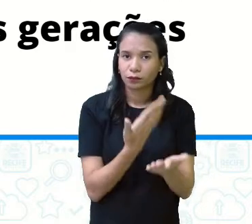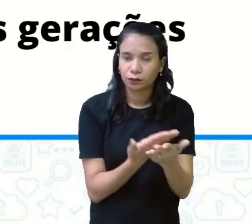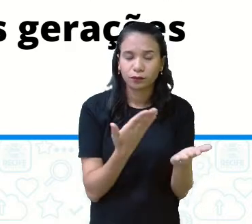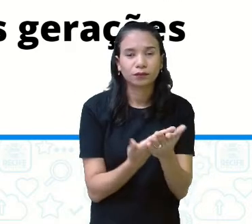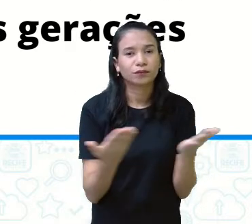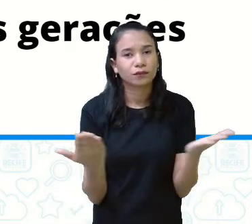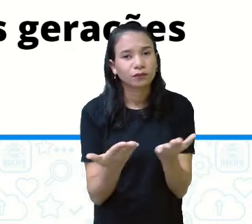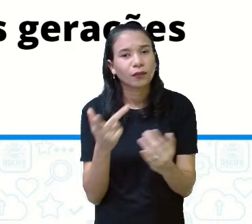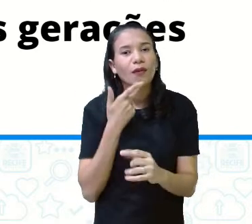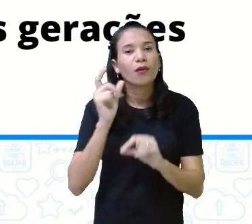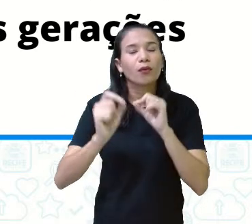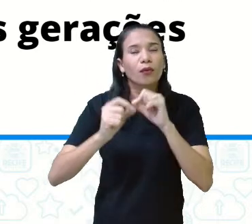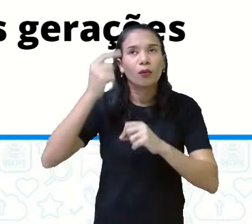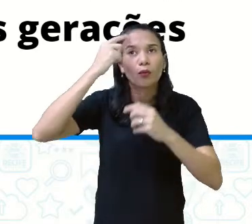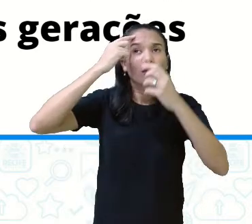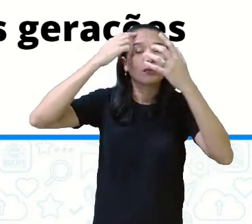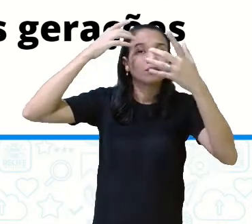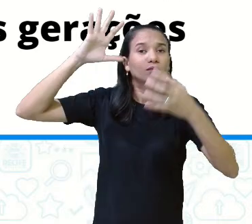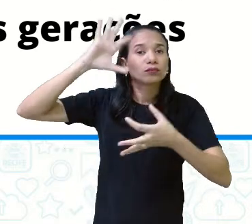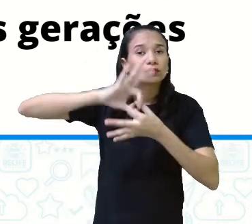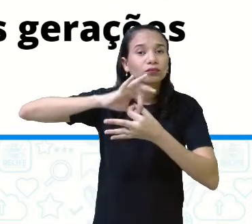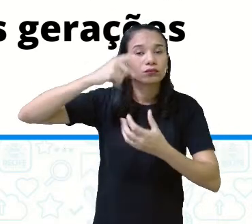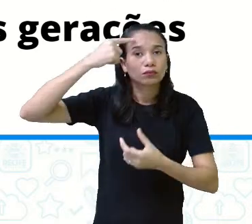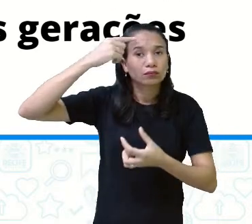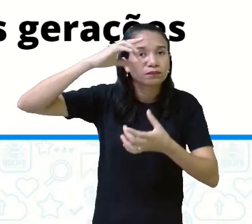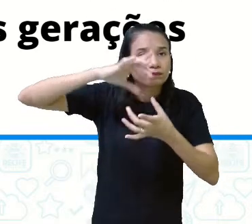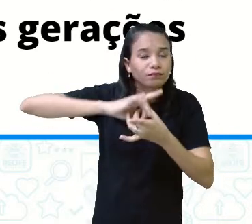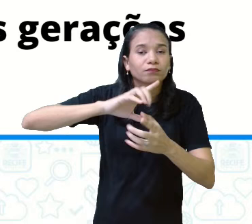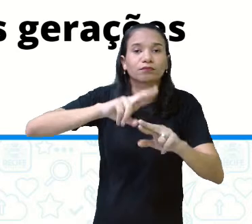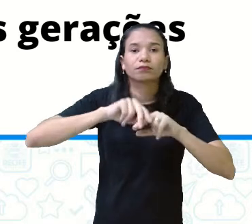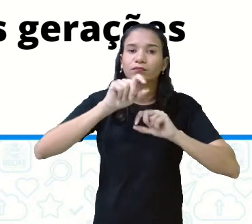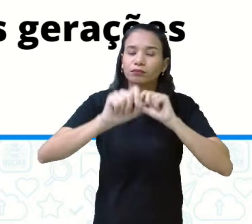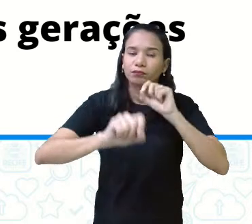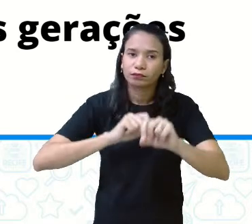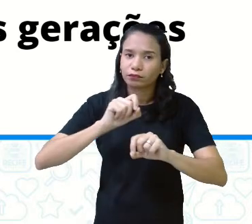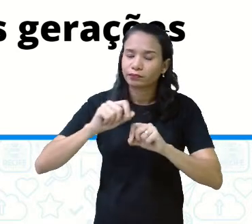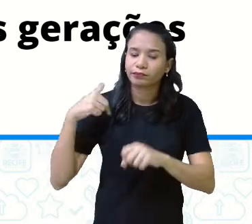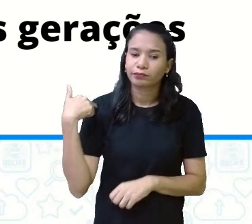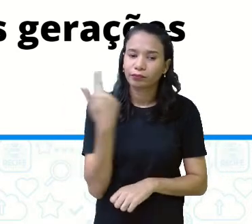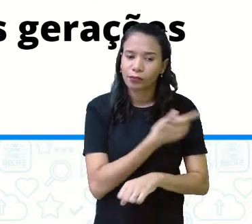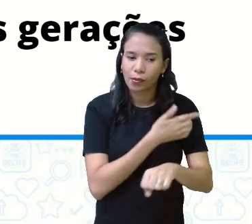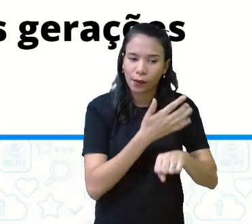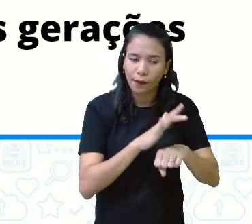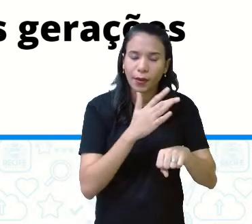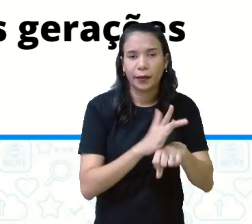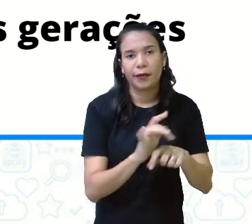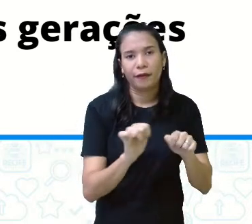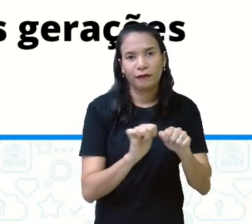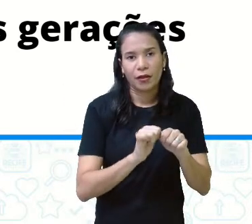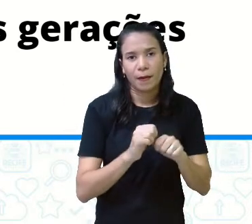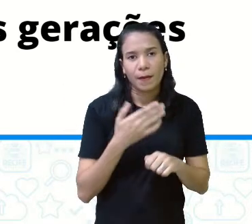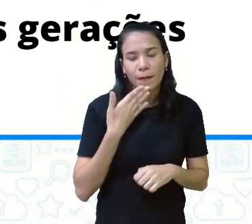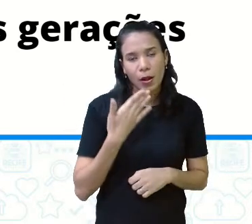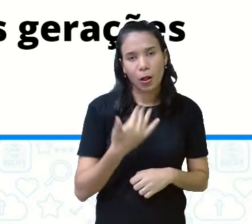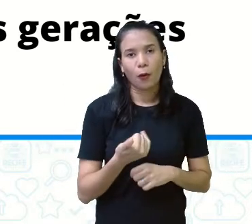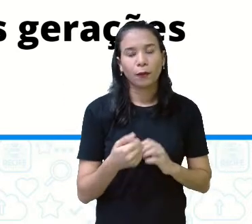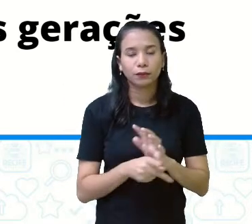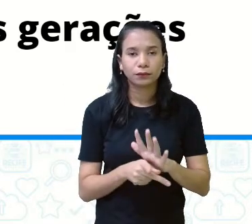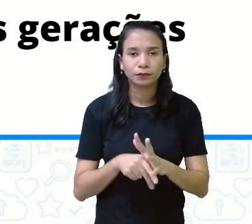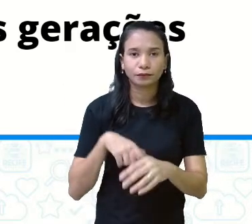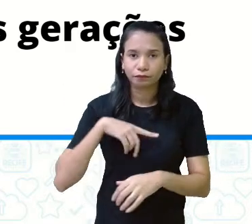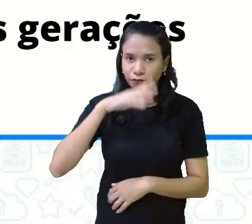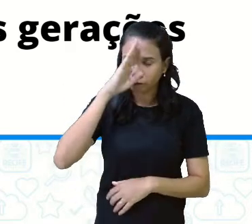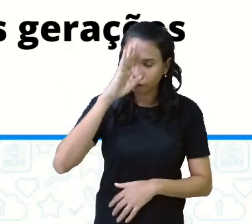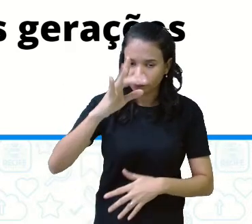hoje vai ser a nossa conscientização do que nós podemos fazer, se não para parar, mas para amenizar isso. As